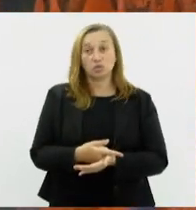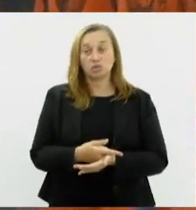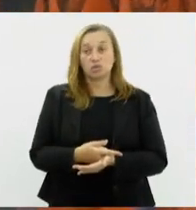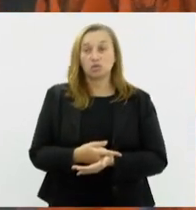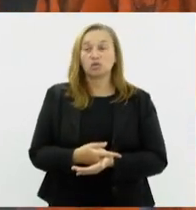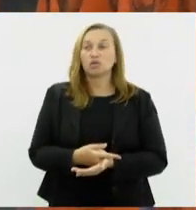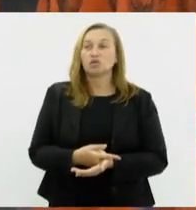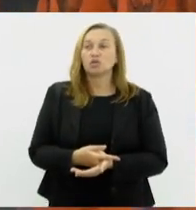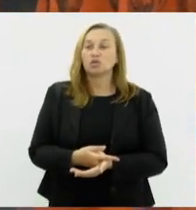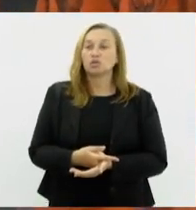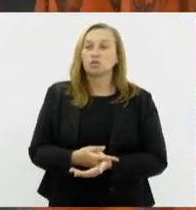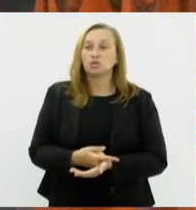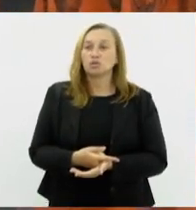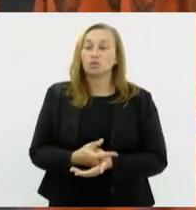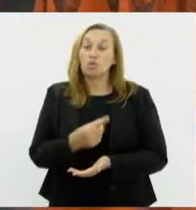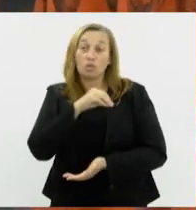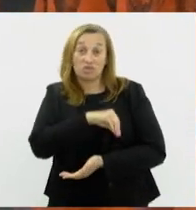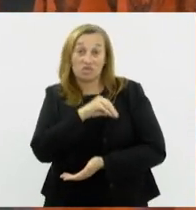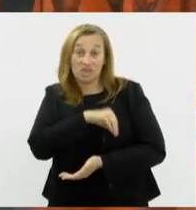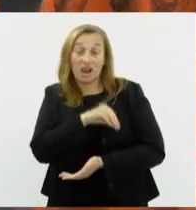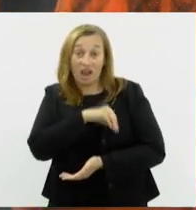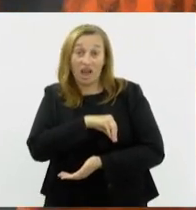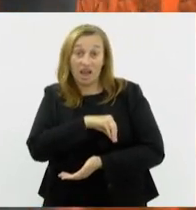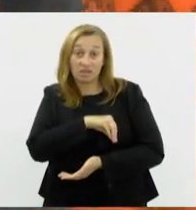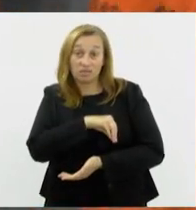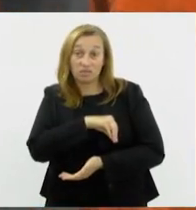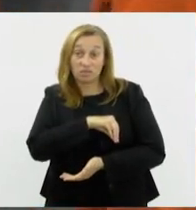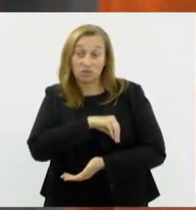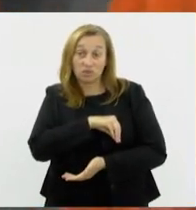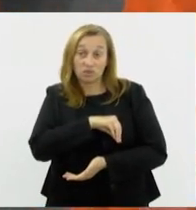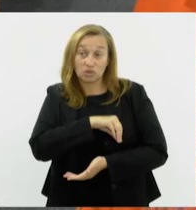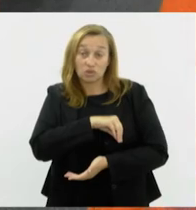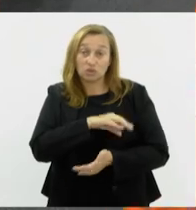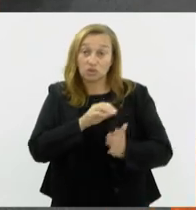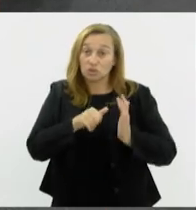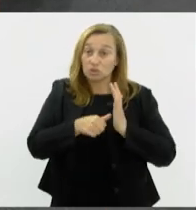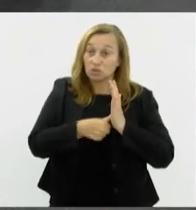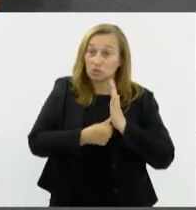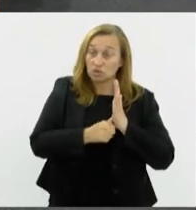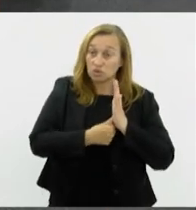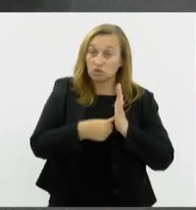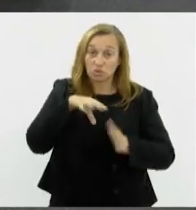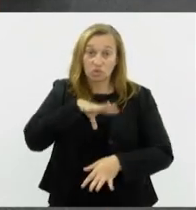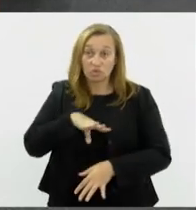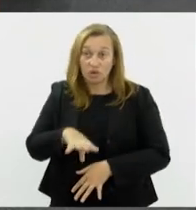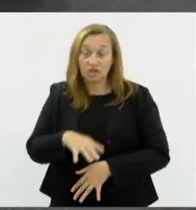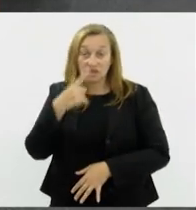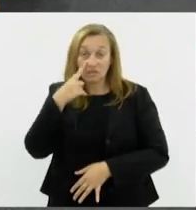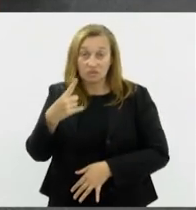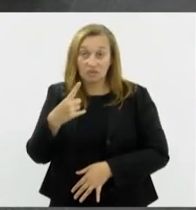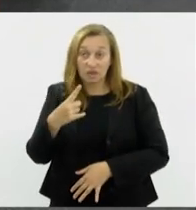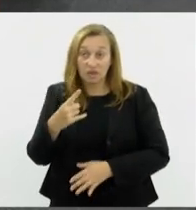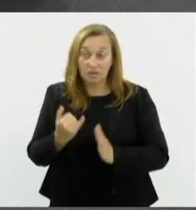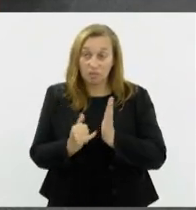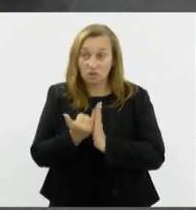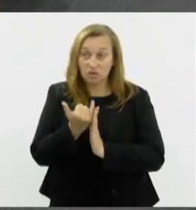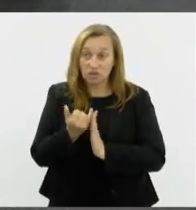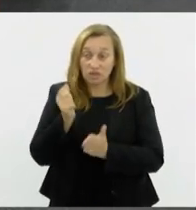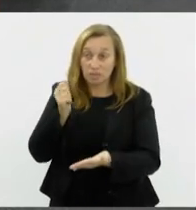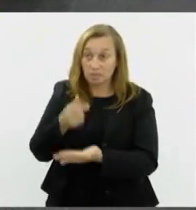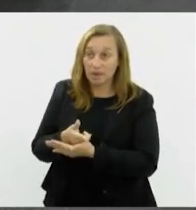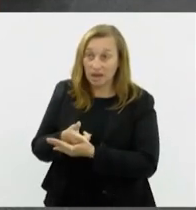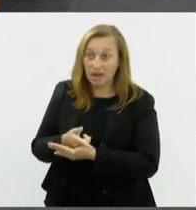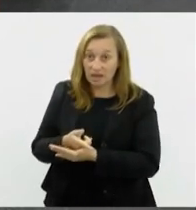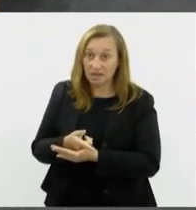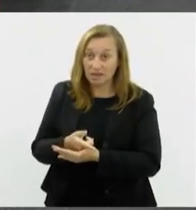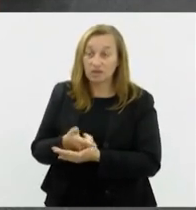contra o Vasco, se você pegar o imposto de renda que o centroavante do Vasco paga, é, você consegue pagar aquela